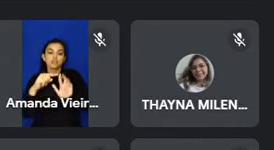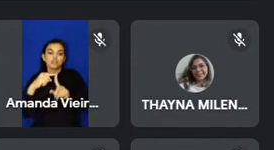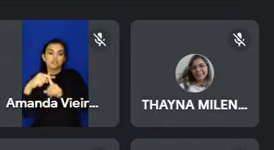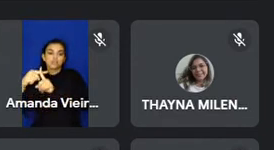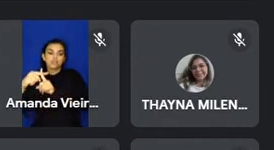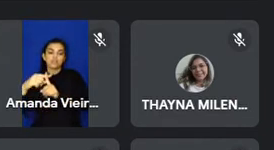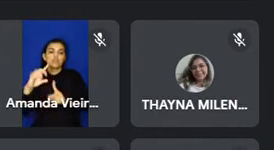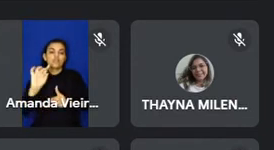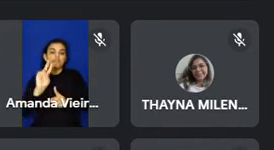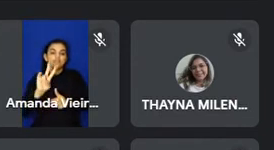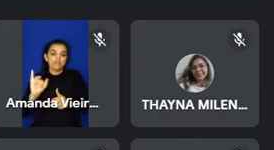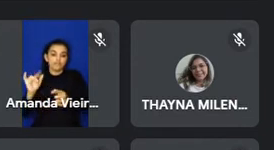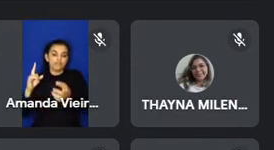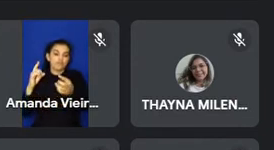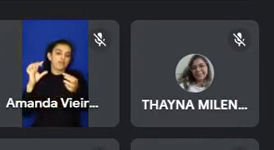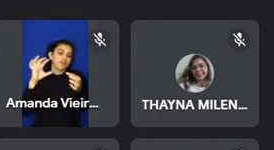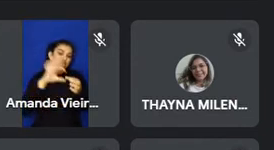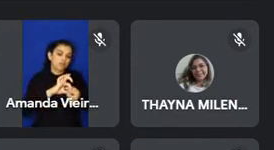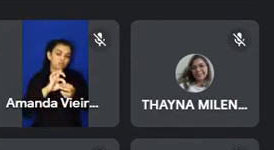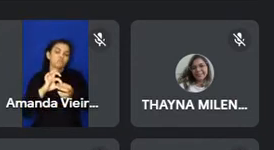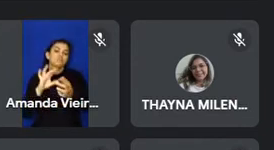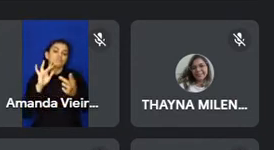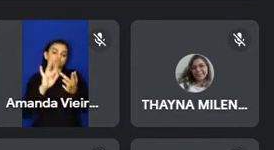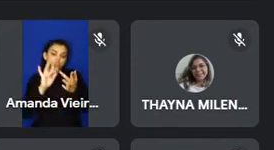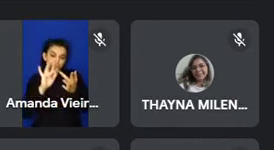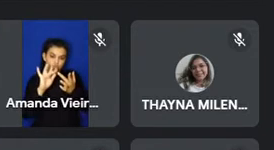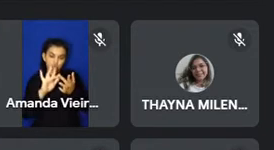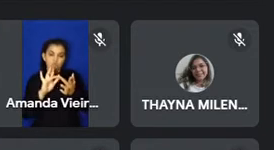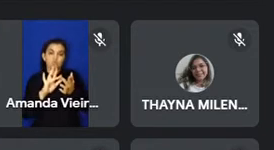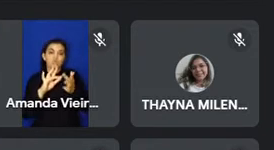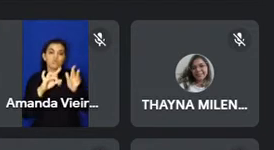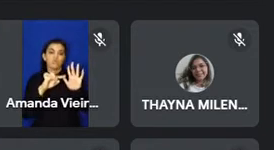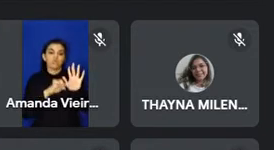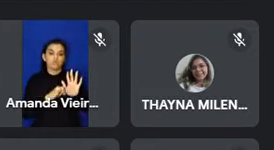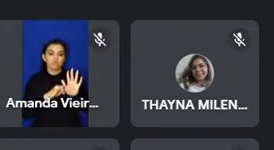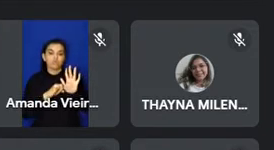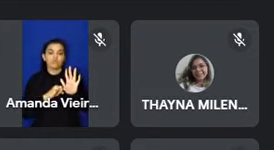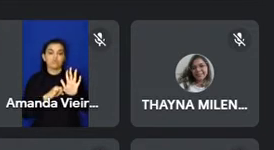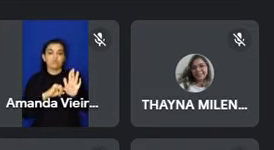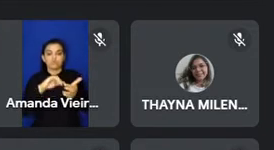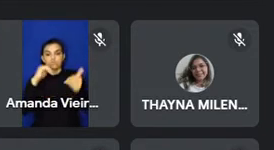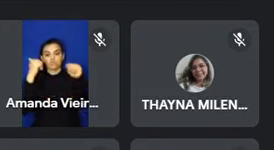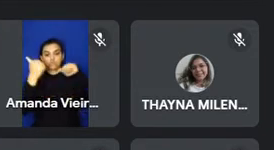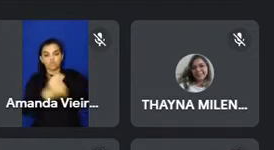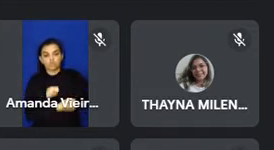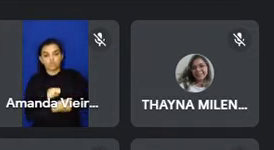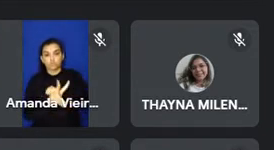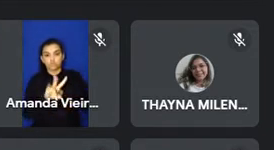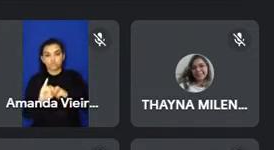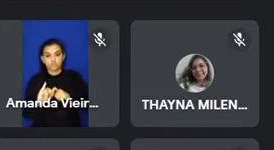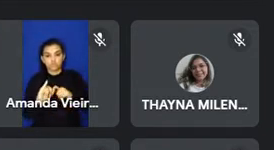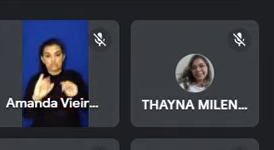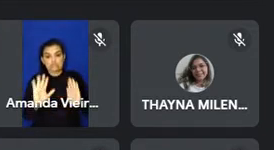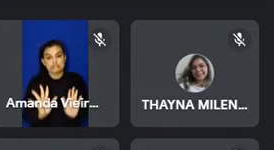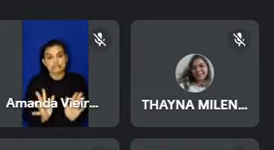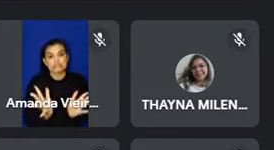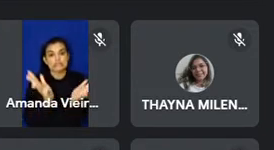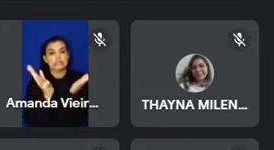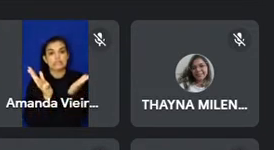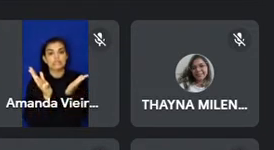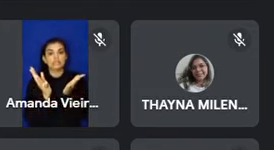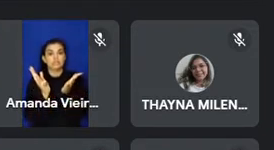da criança que é RH positivo, e esses anticorpos vão acabar por atacar a criança. Isso